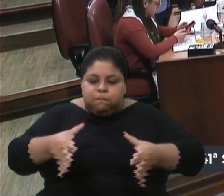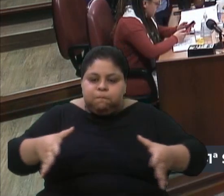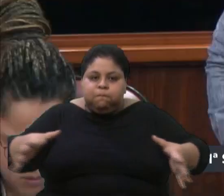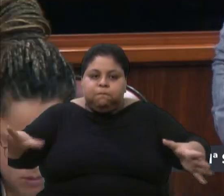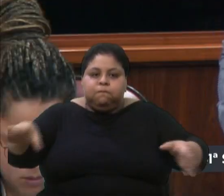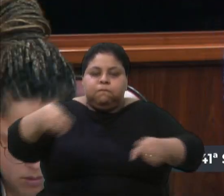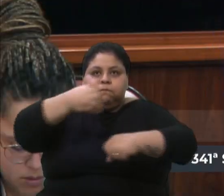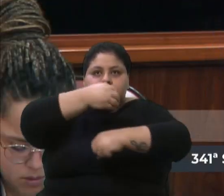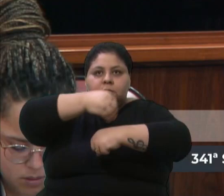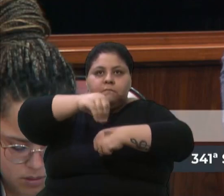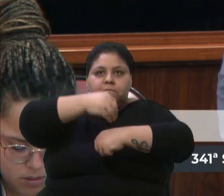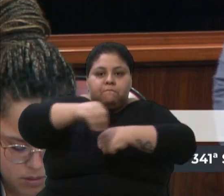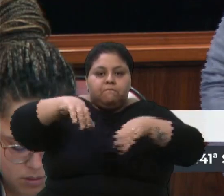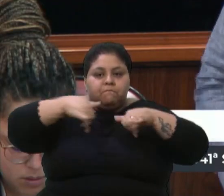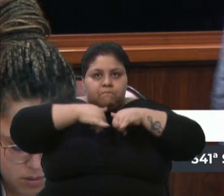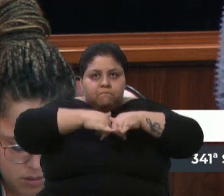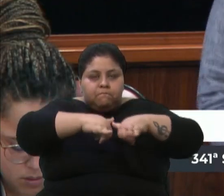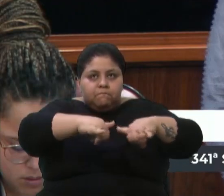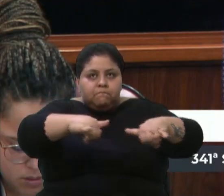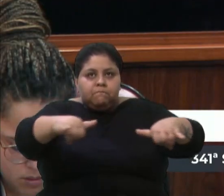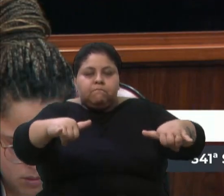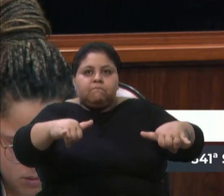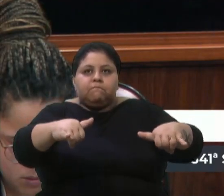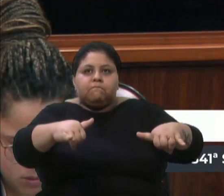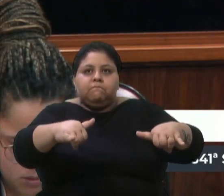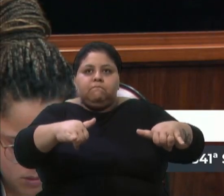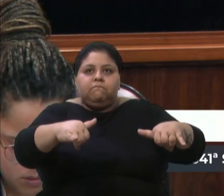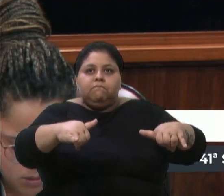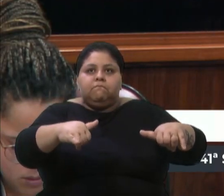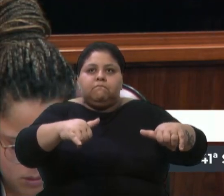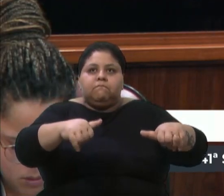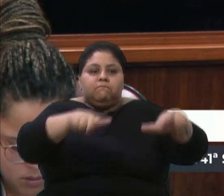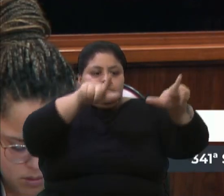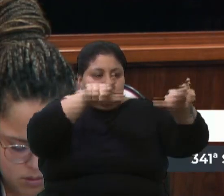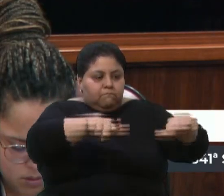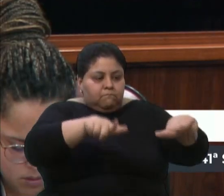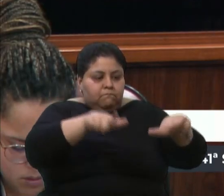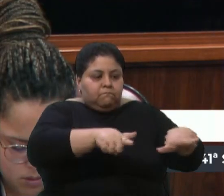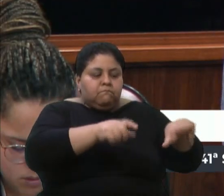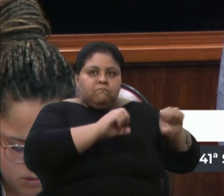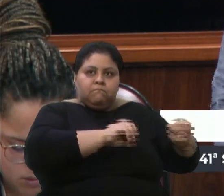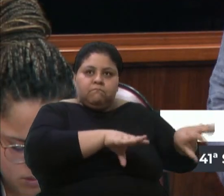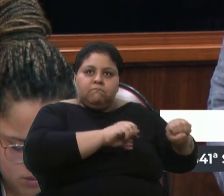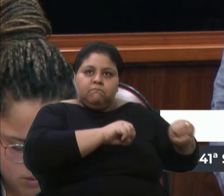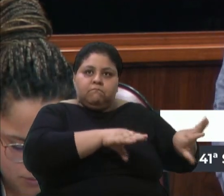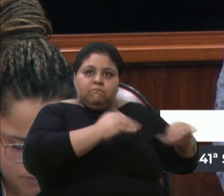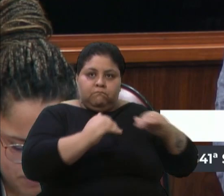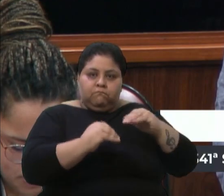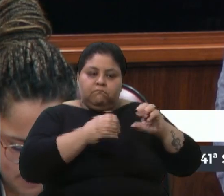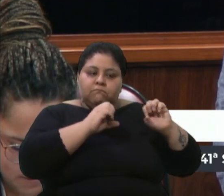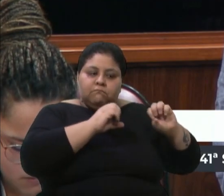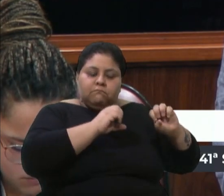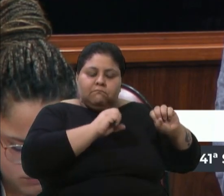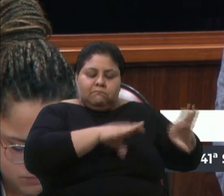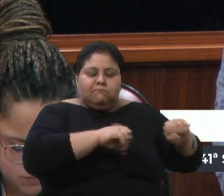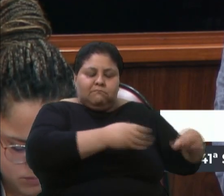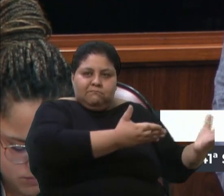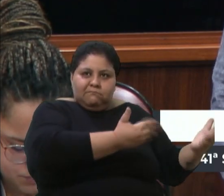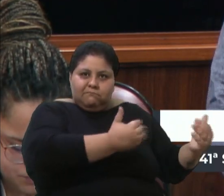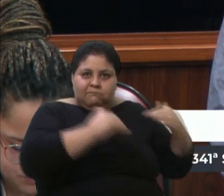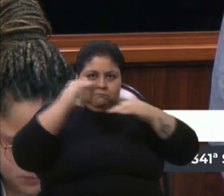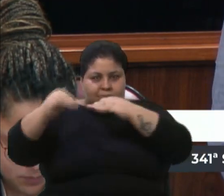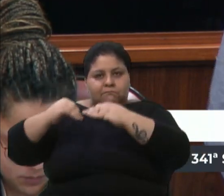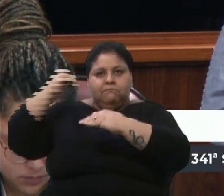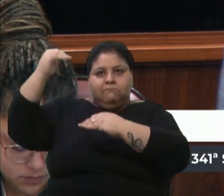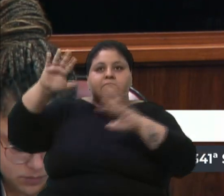requerimento de informações sobre a modalidade da educação de jovens e adultos. Parabéns, vereadora Rose,